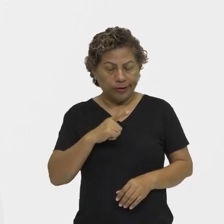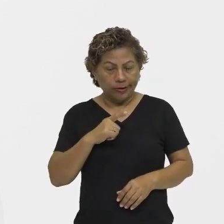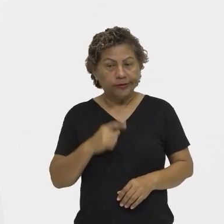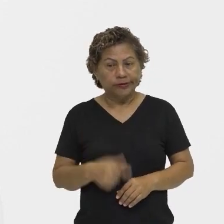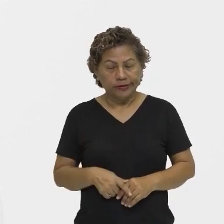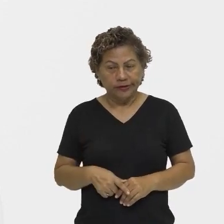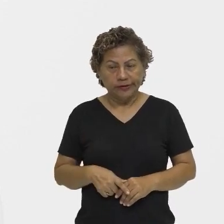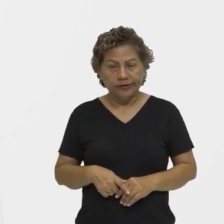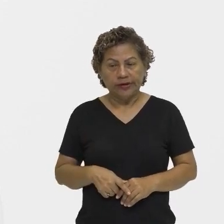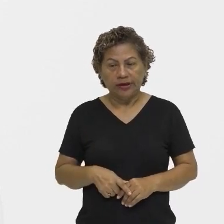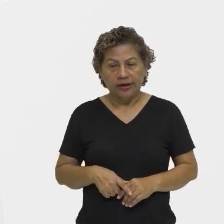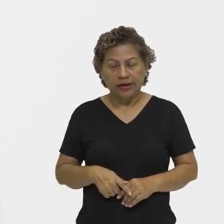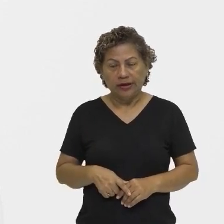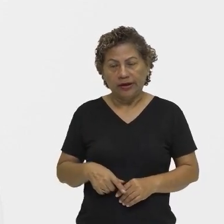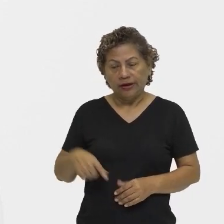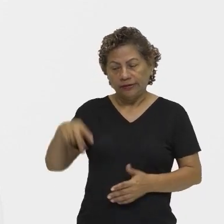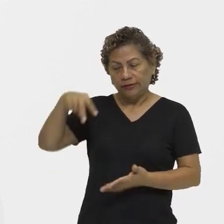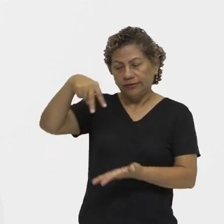da Terra.